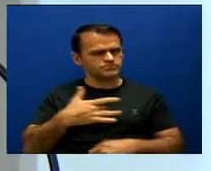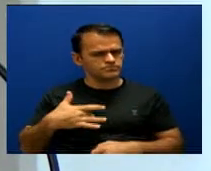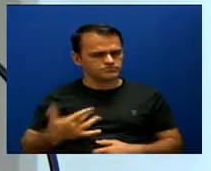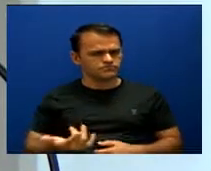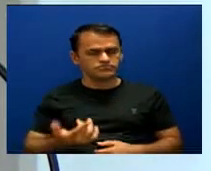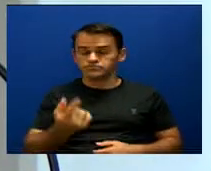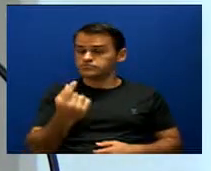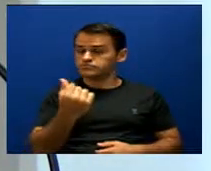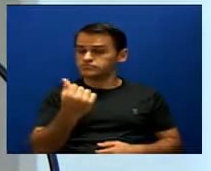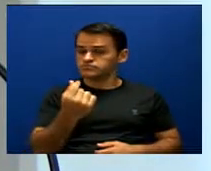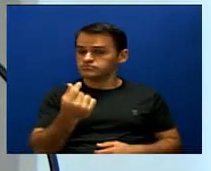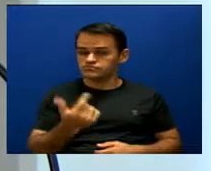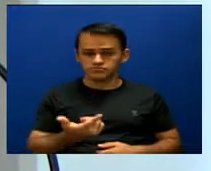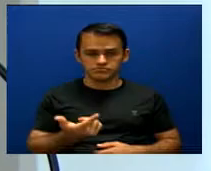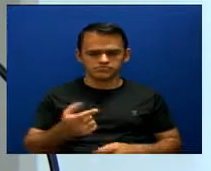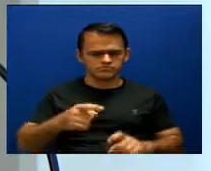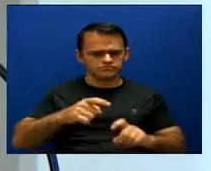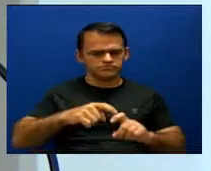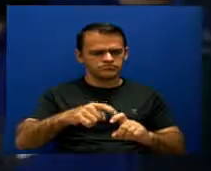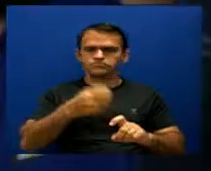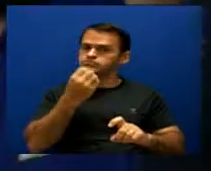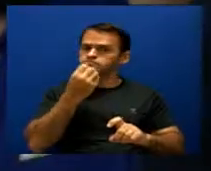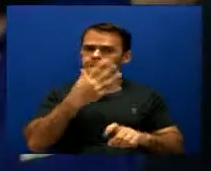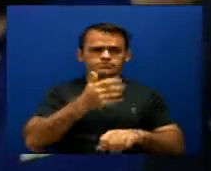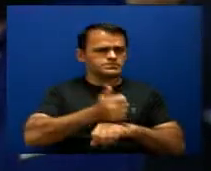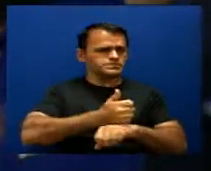os médicos são uma profissão de Deus, uma profissão